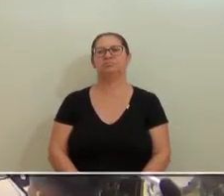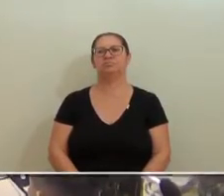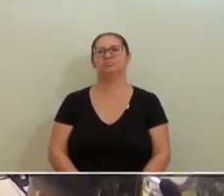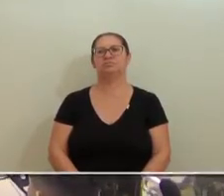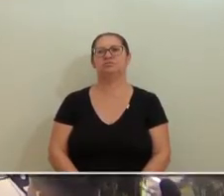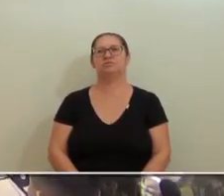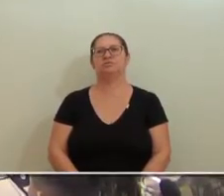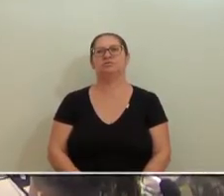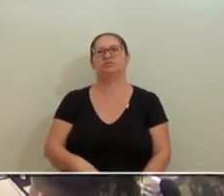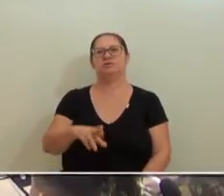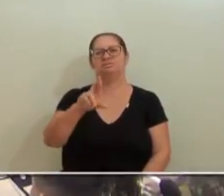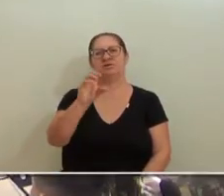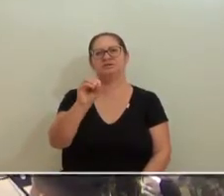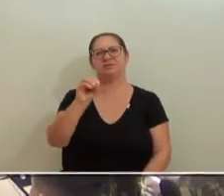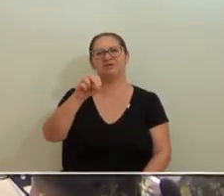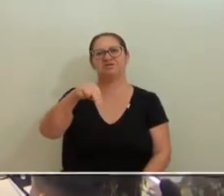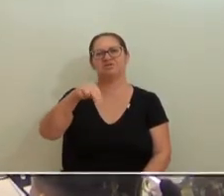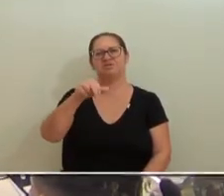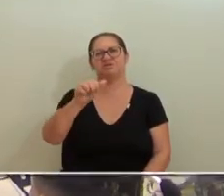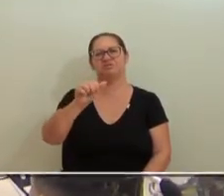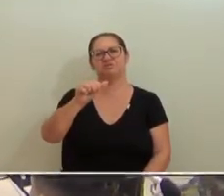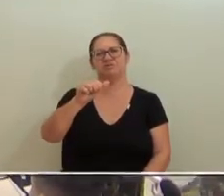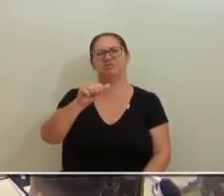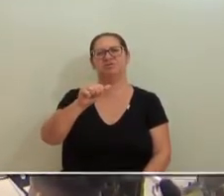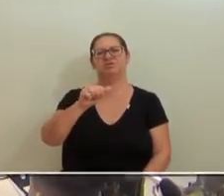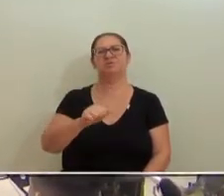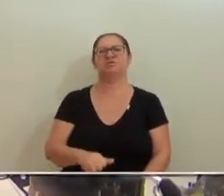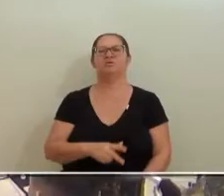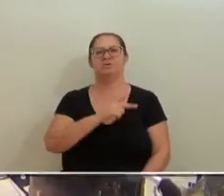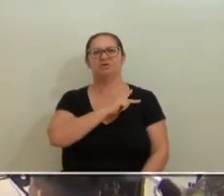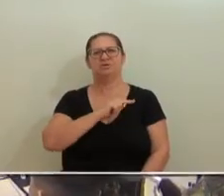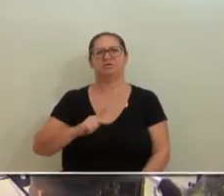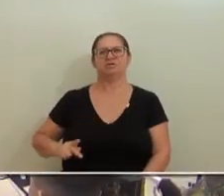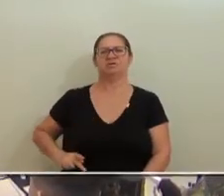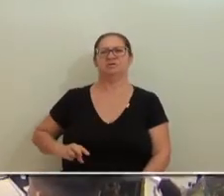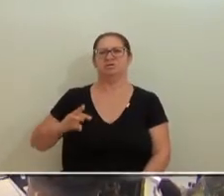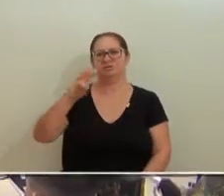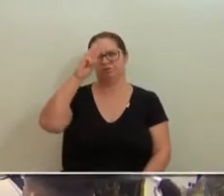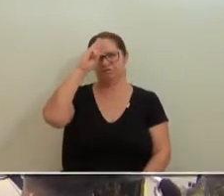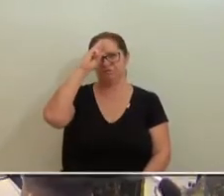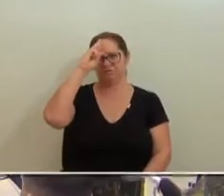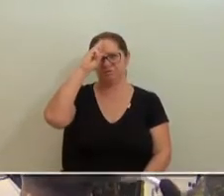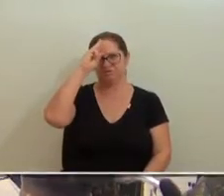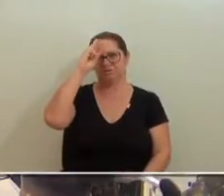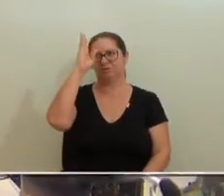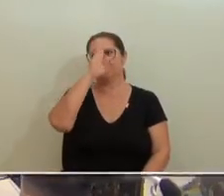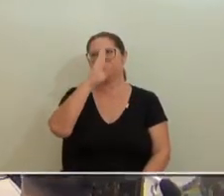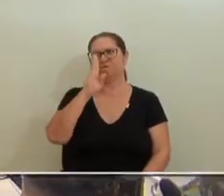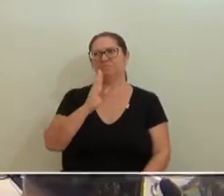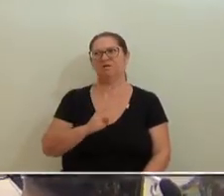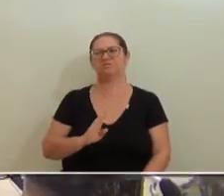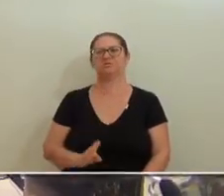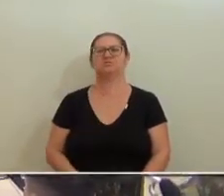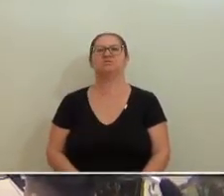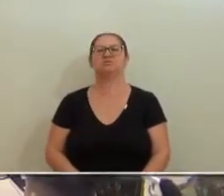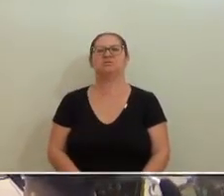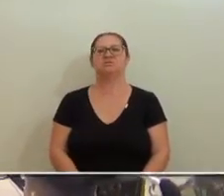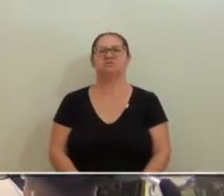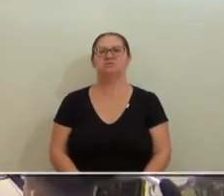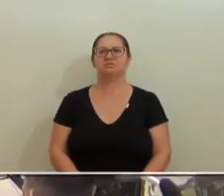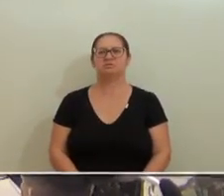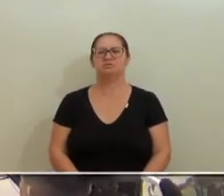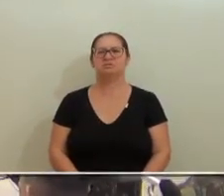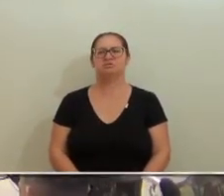Senhor Rosano Ouriques, diretor-presidente da União dos Escoteiros do Brasil Regional Paraná.